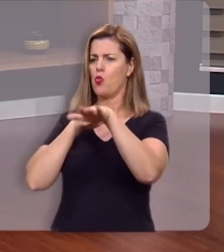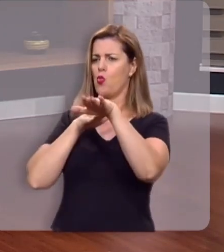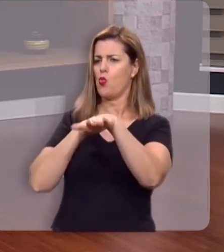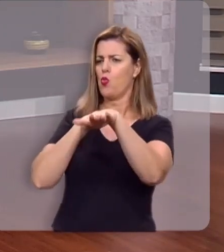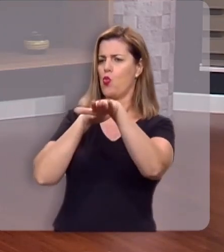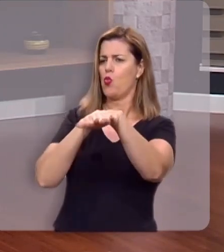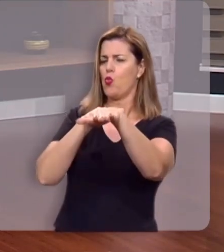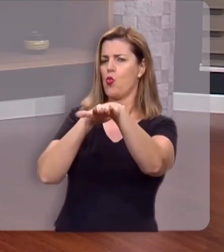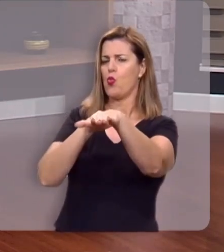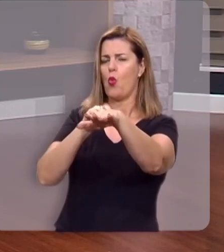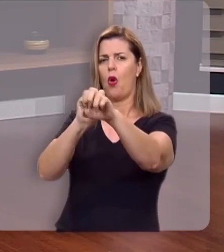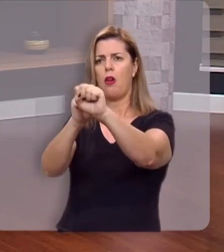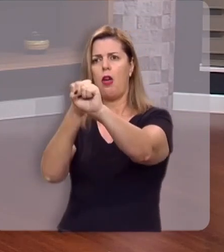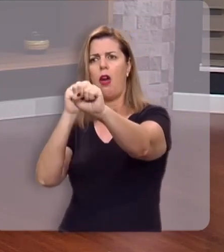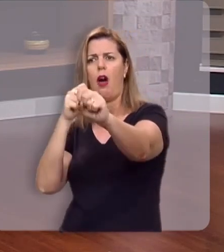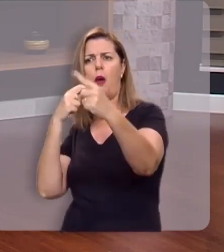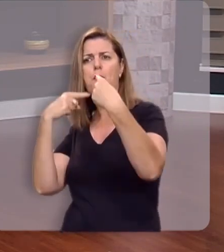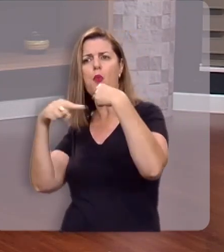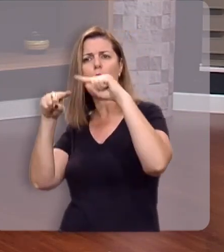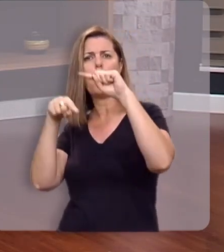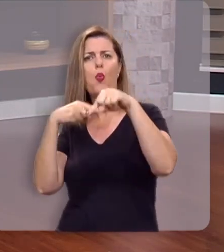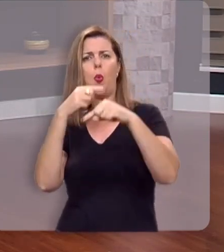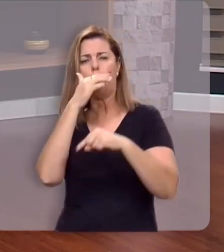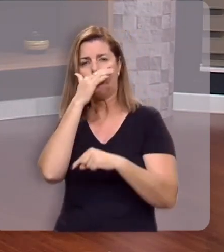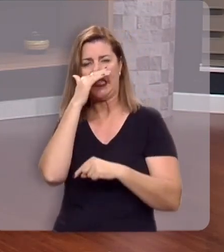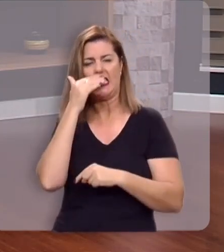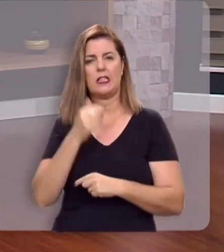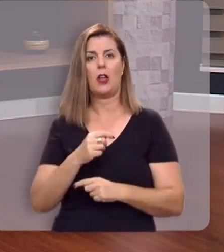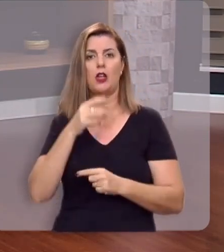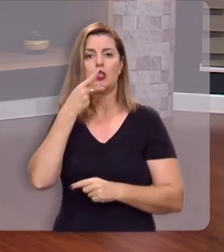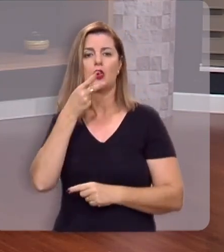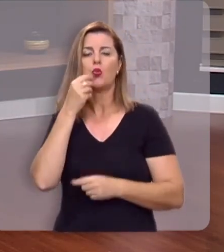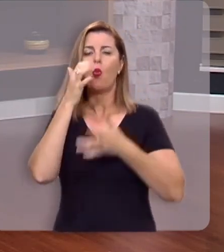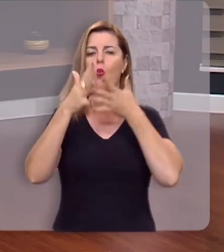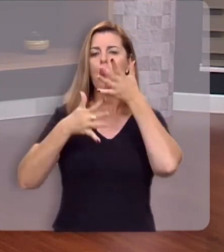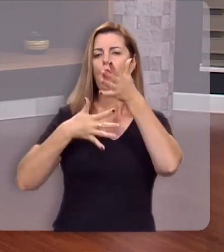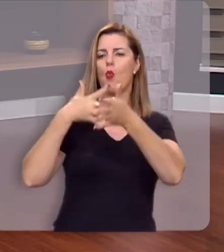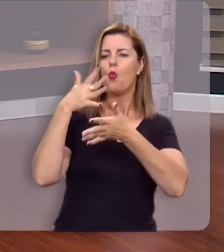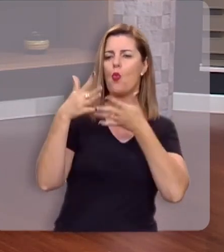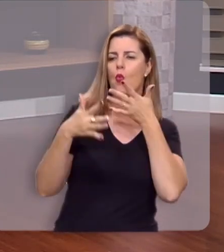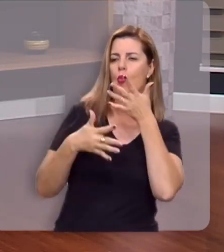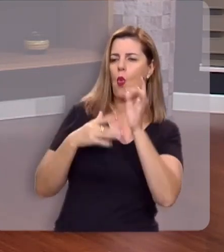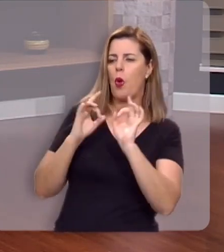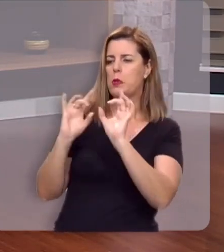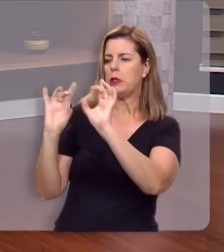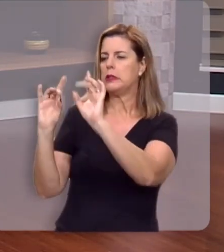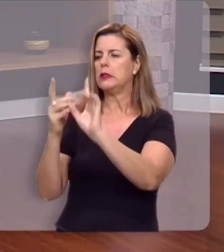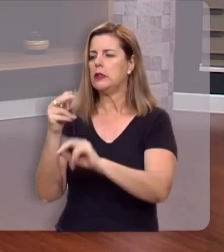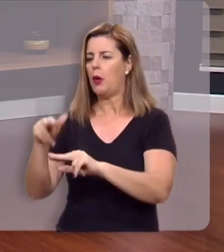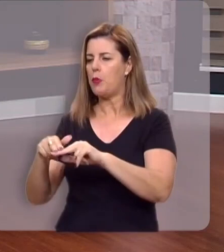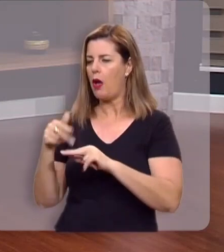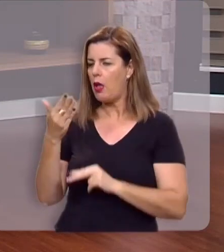cortejo tão grande, com músicas tão solenes, com discursos tão eloquentes,